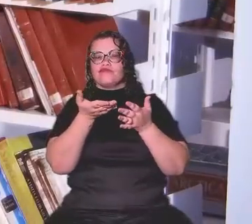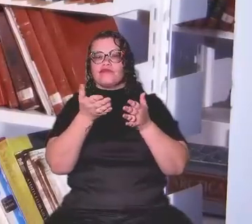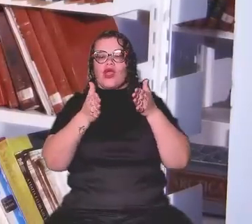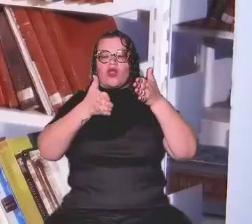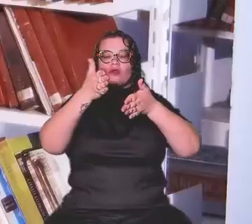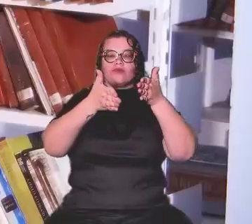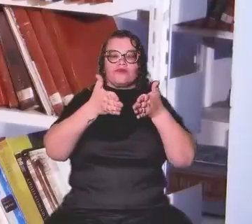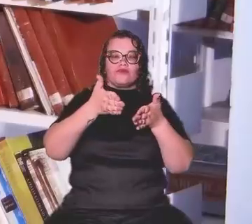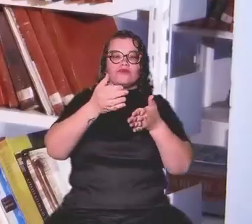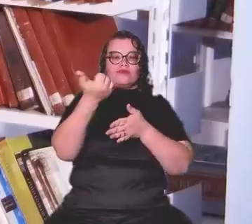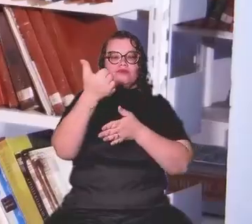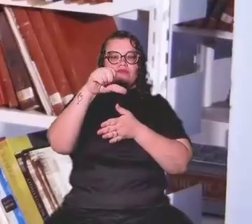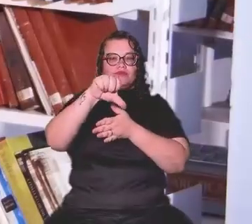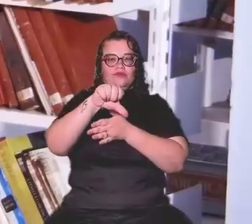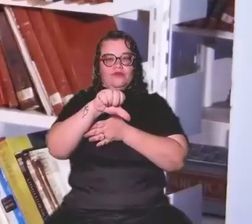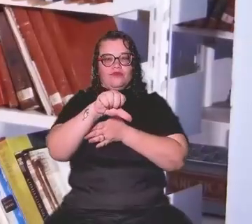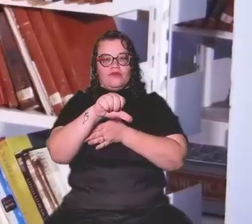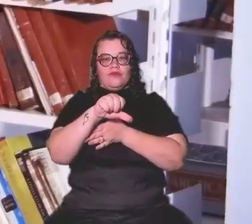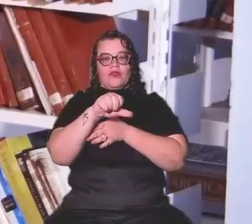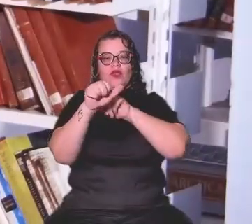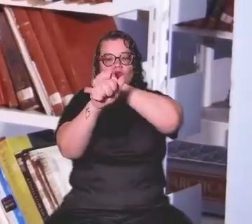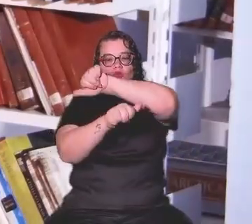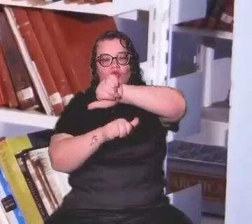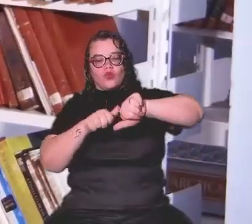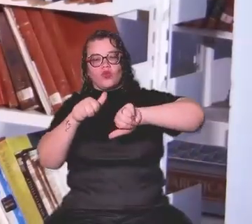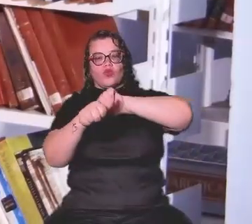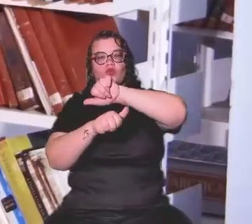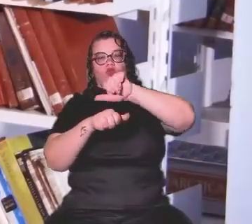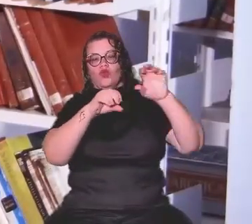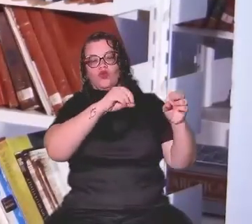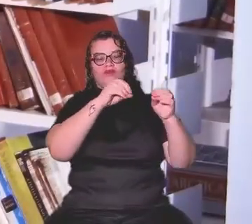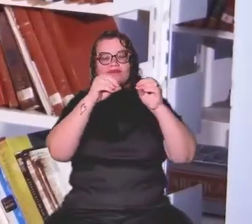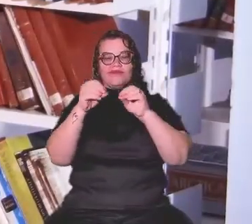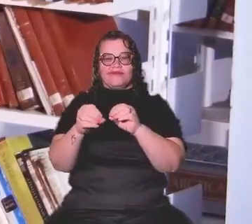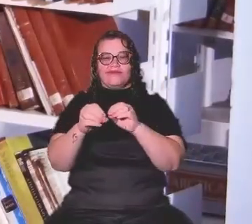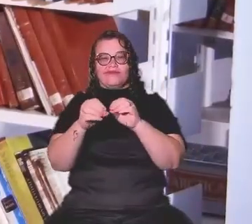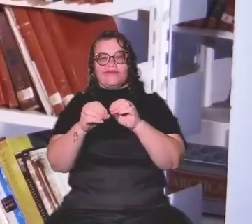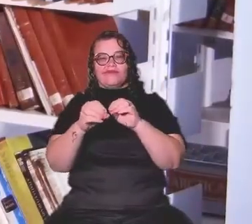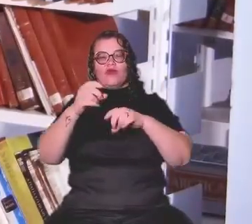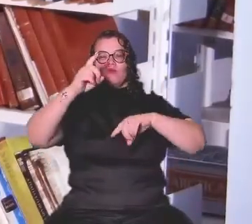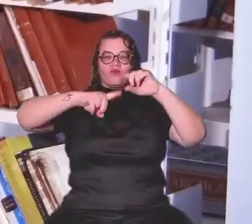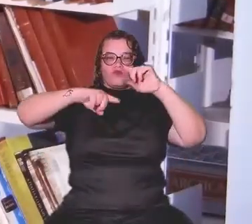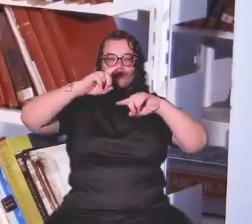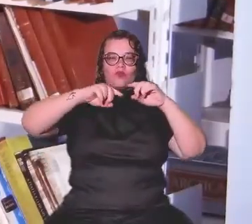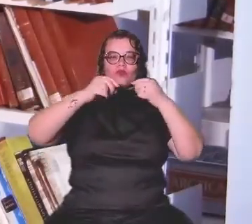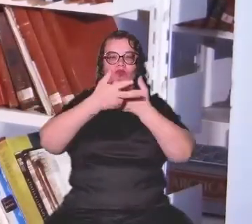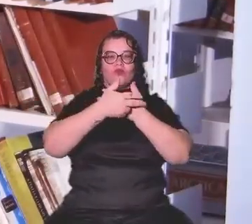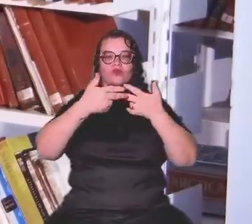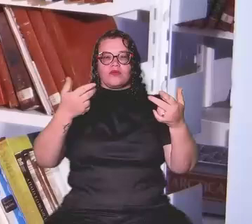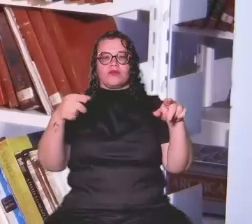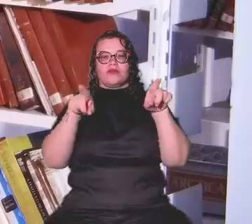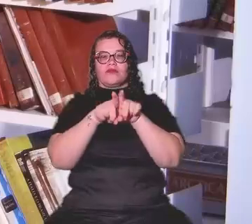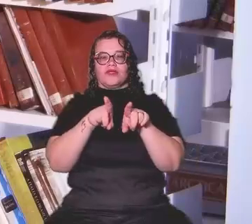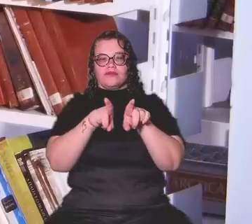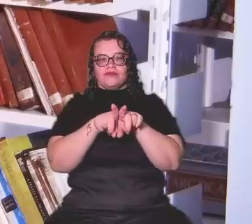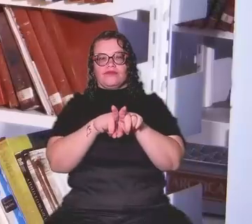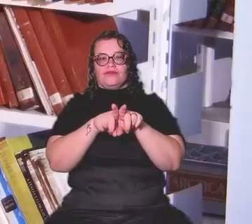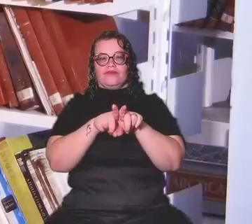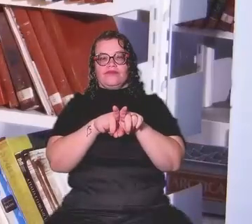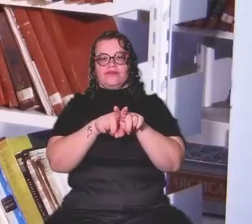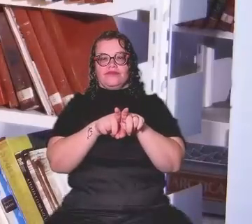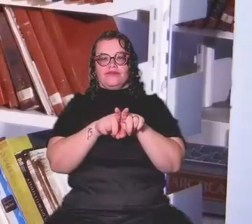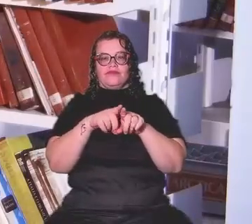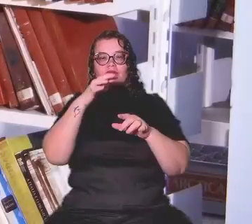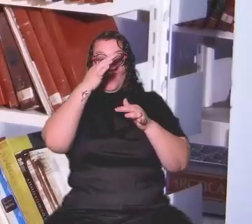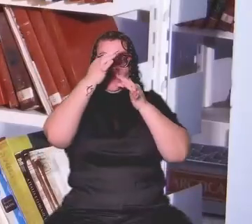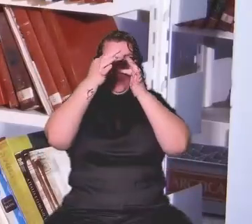Então, nem tudo mudou, mas muita coisa mudou. A Rosa do Povo está completando 80